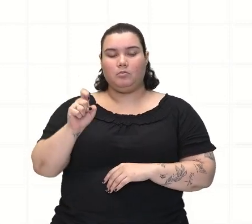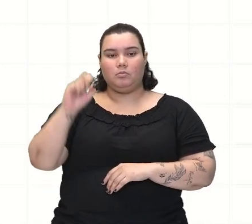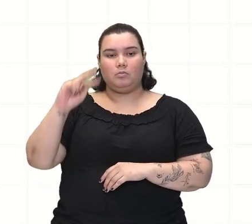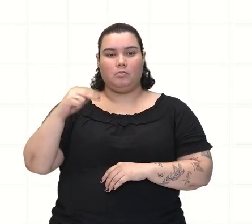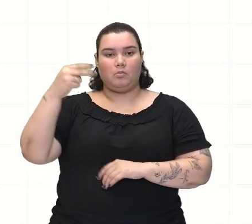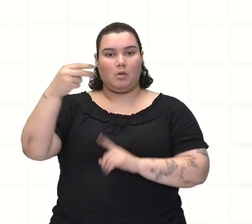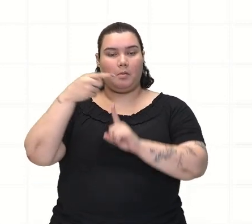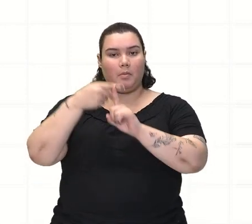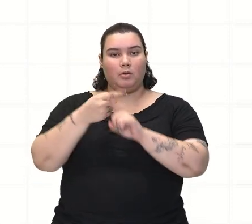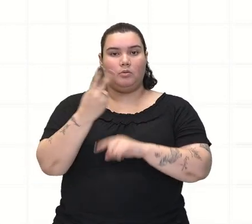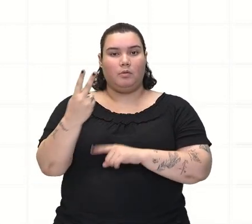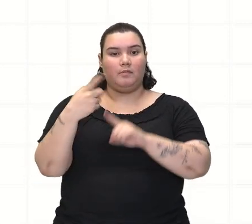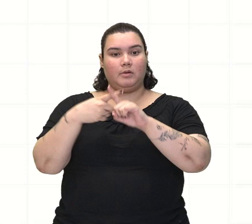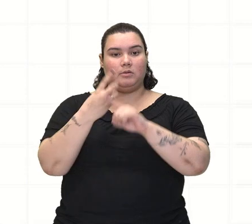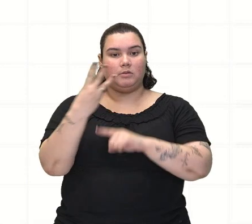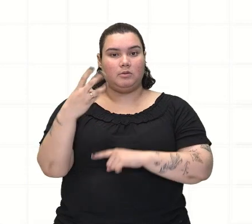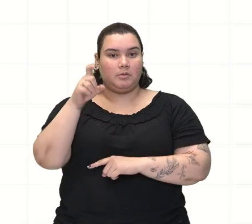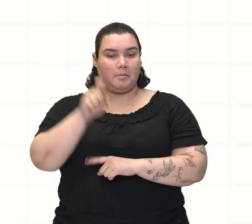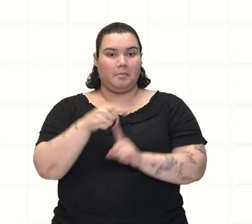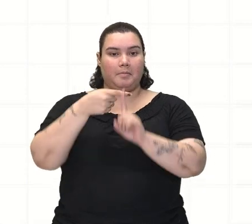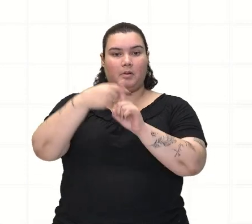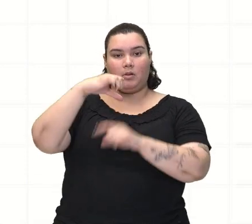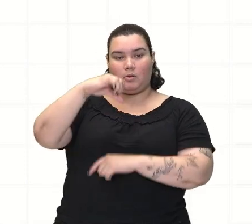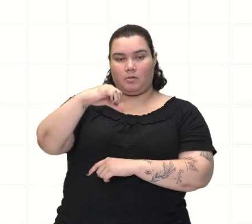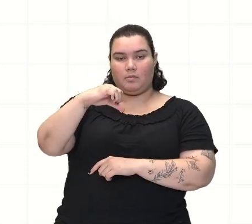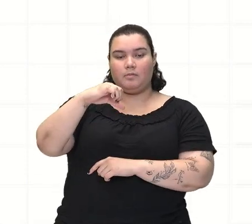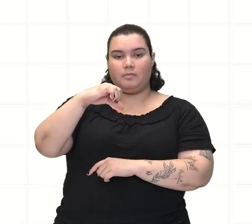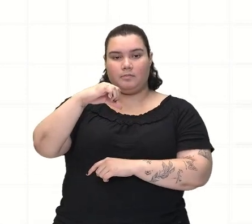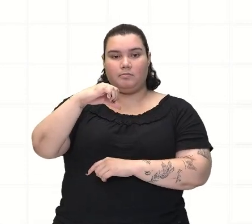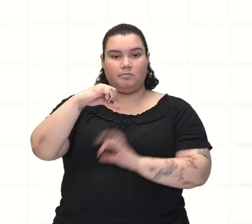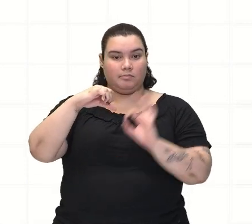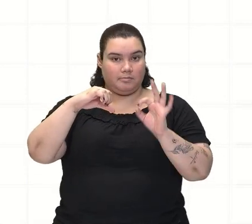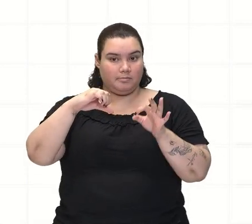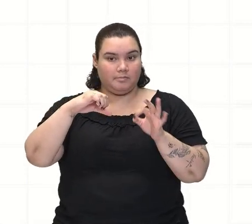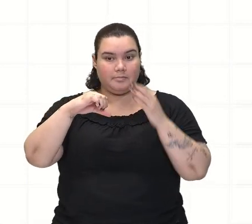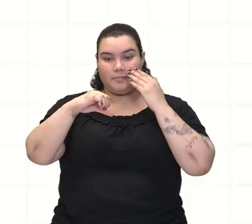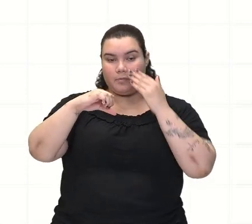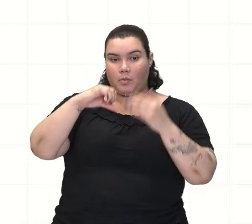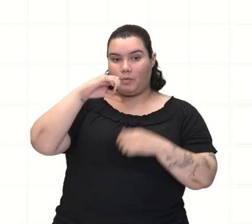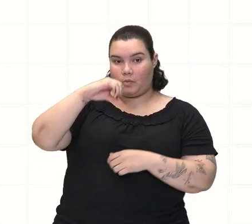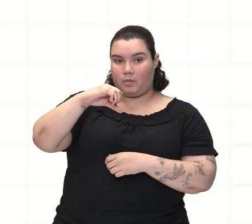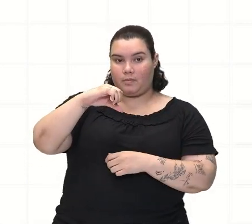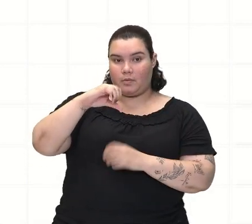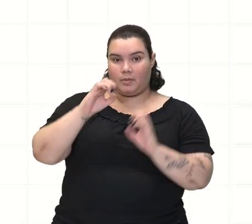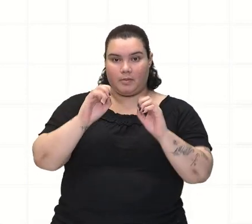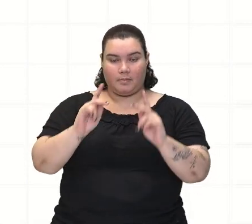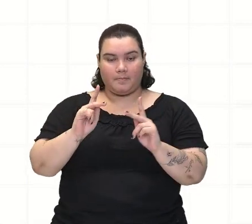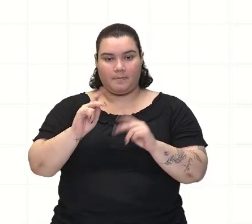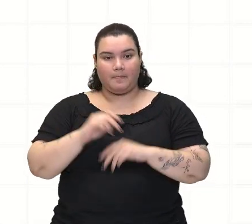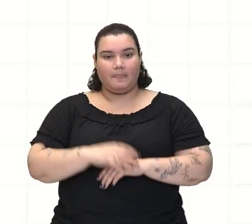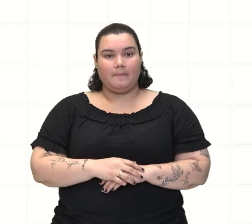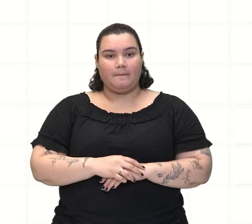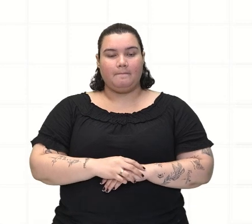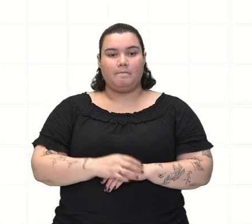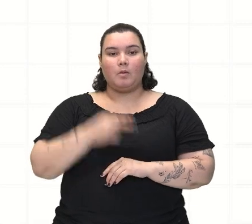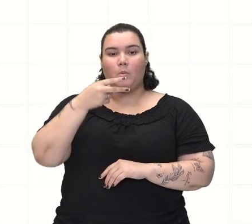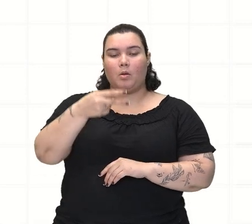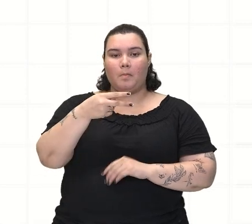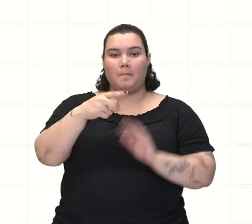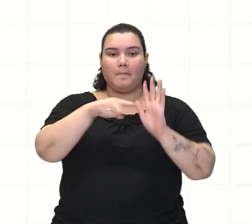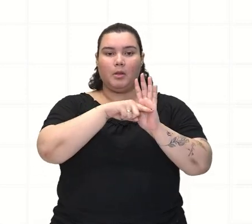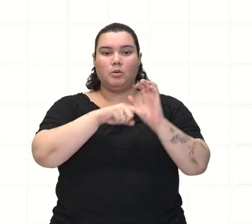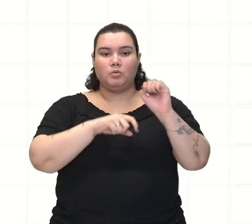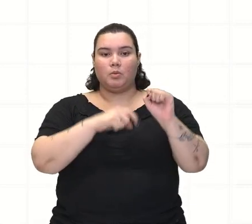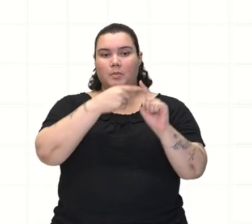quadrado mais 2 vezes 3x mais 9, já começou a aparecer aqui o quadrado perfeito que eu quero, né? Igual a